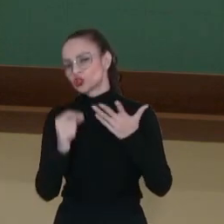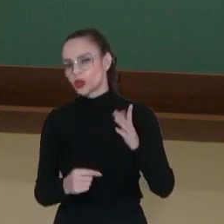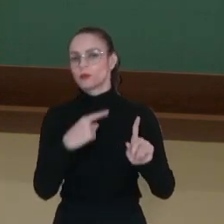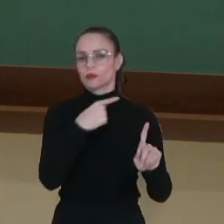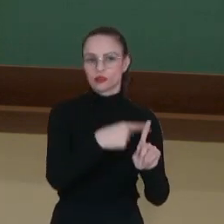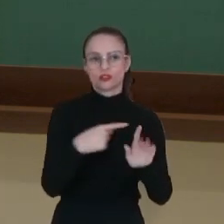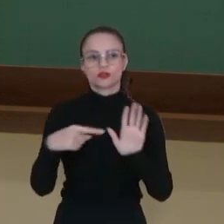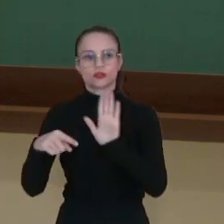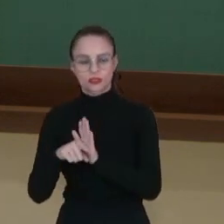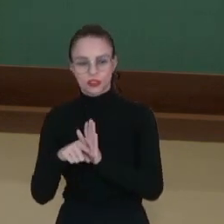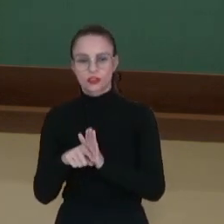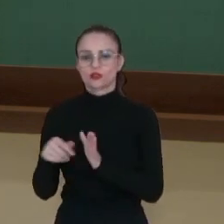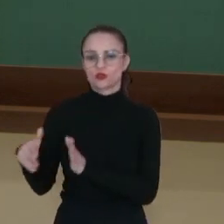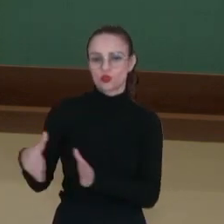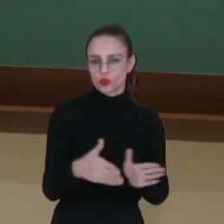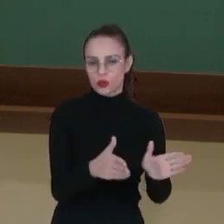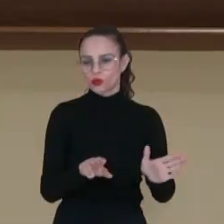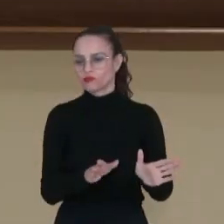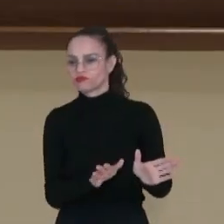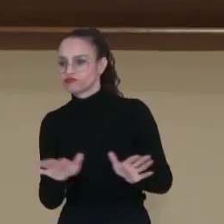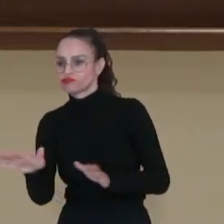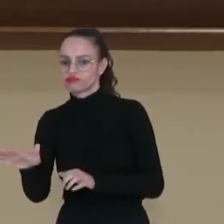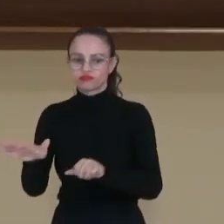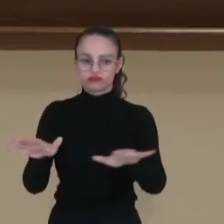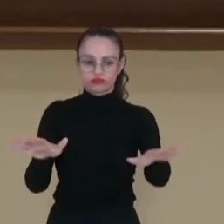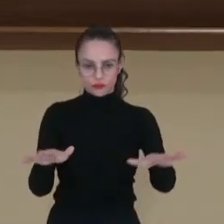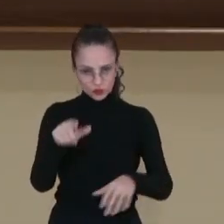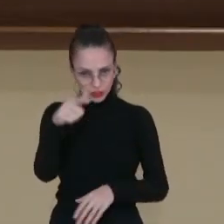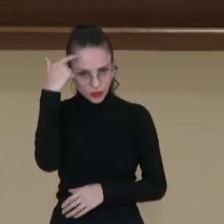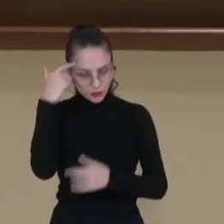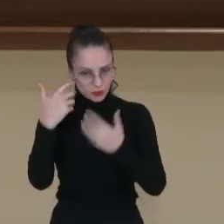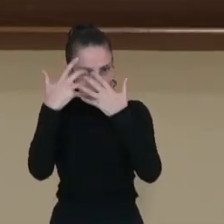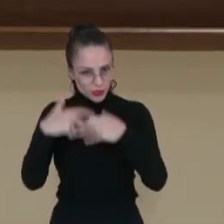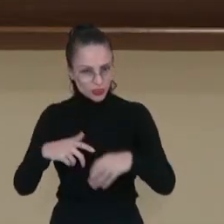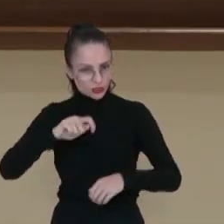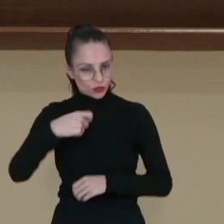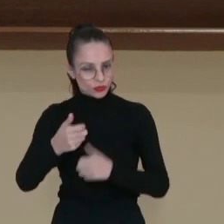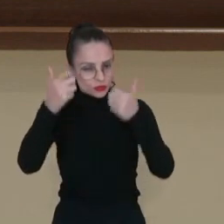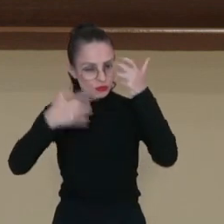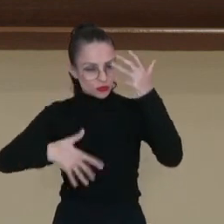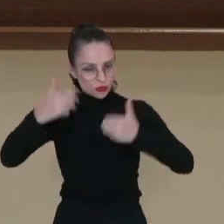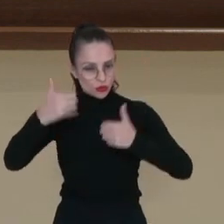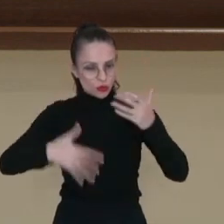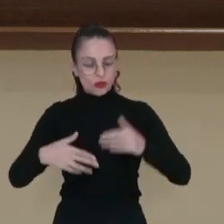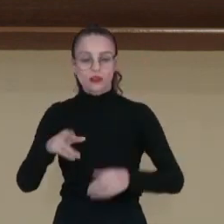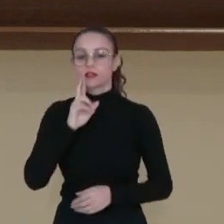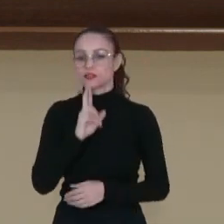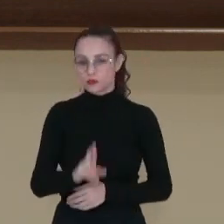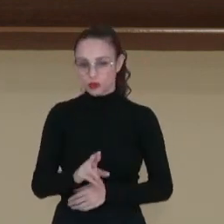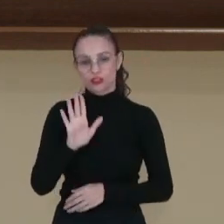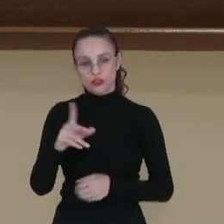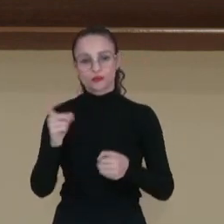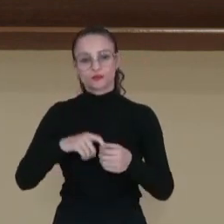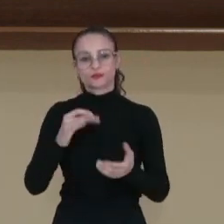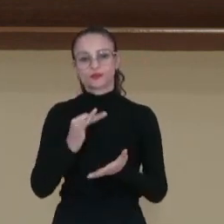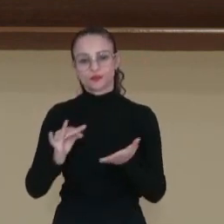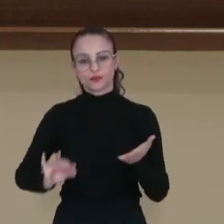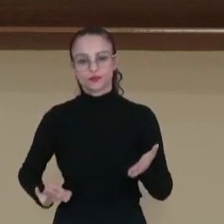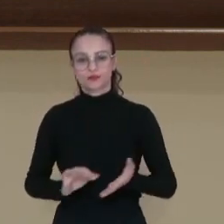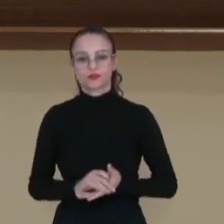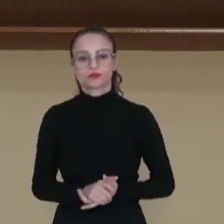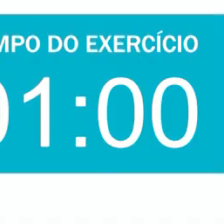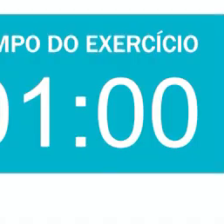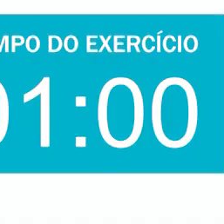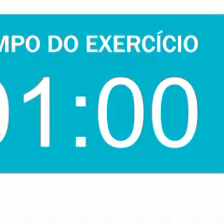pontos negativos da transposição de São Francisco. Então pensem um pouquinho do que nós tratamos aqui, escrevam a resposta e nós já voltamos com a correção.